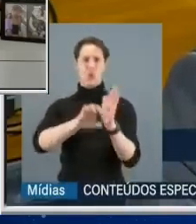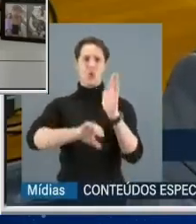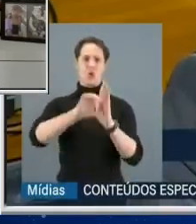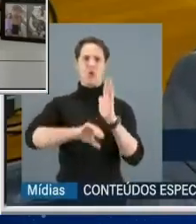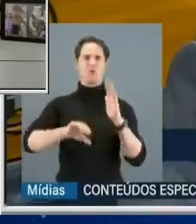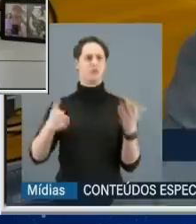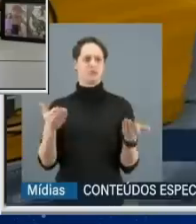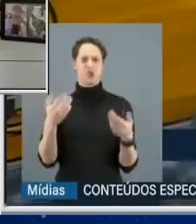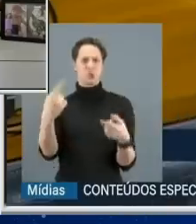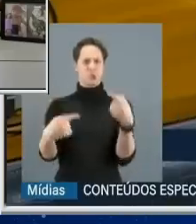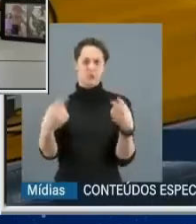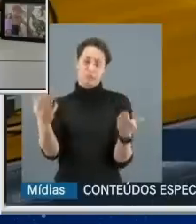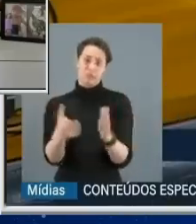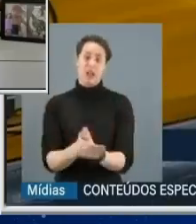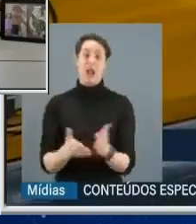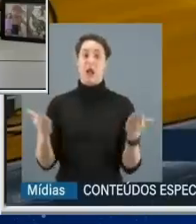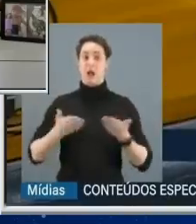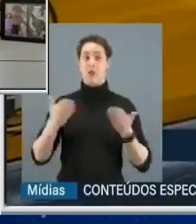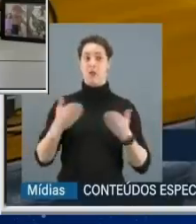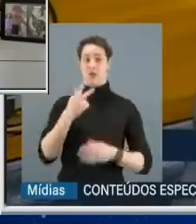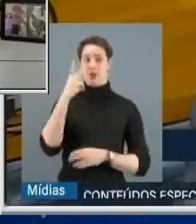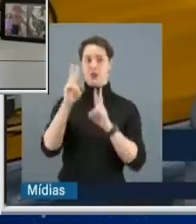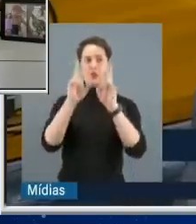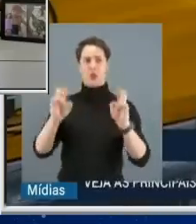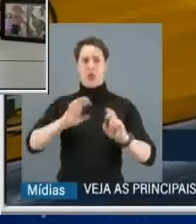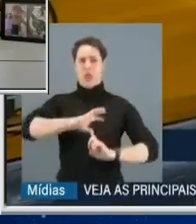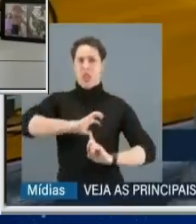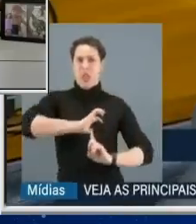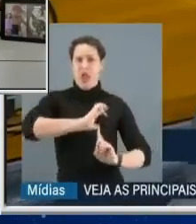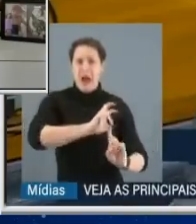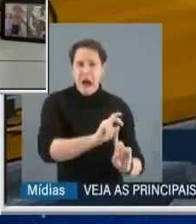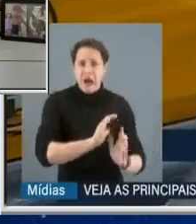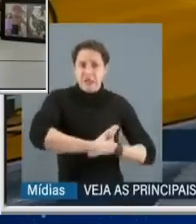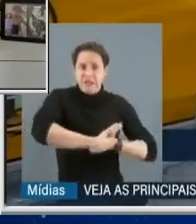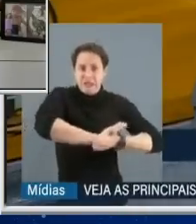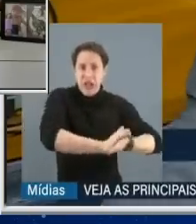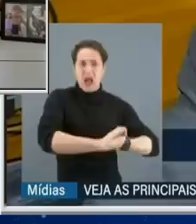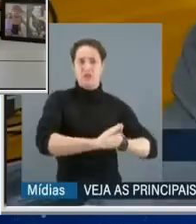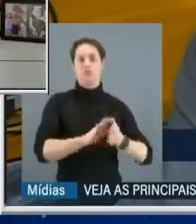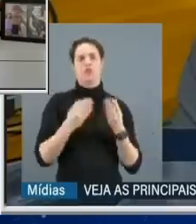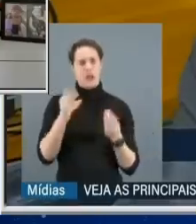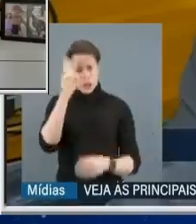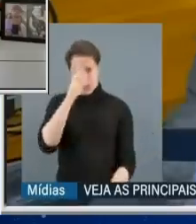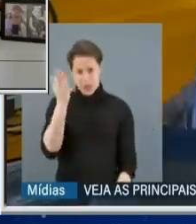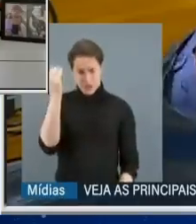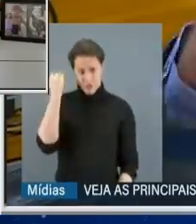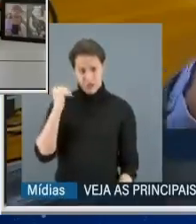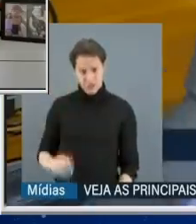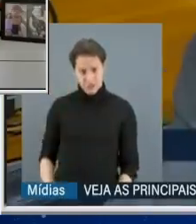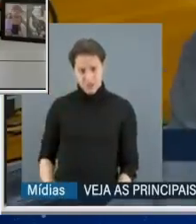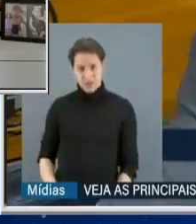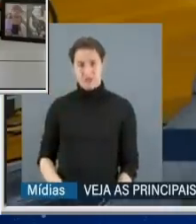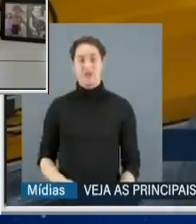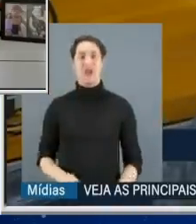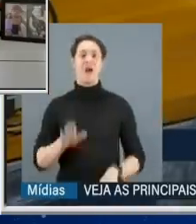Jair Bolsonaro. Isso aparentemente foi confirmado por uma nota do Exército, na qual o Centro de